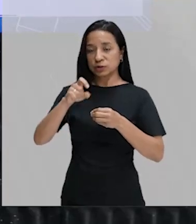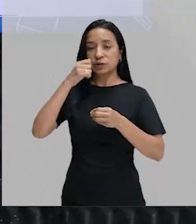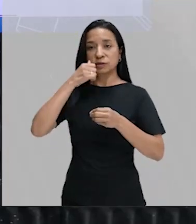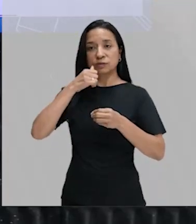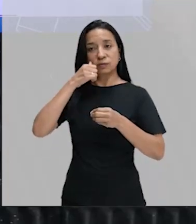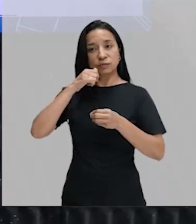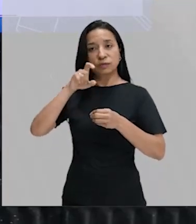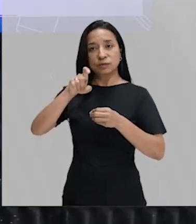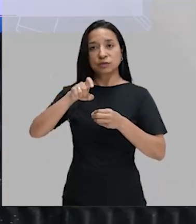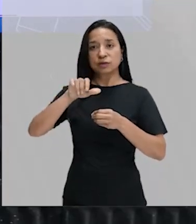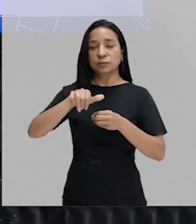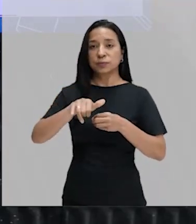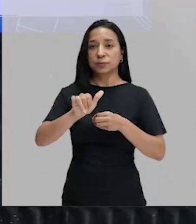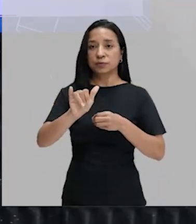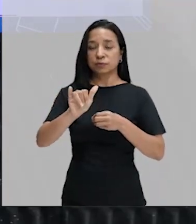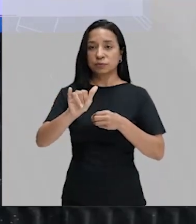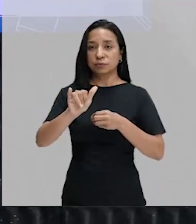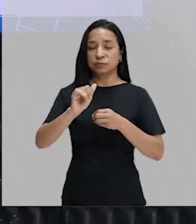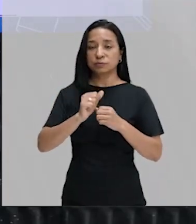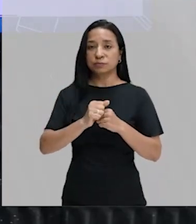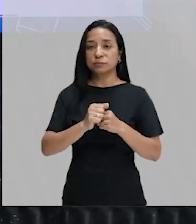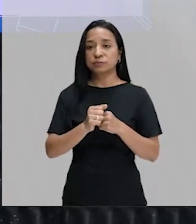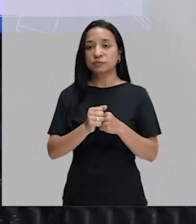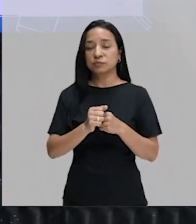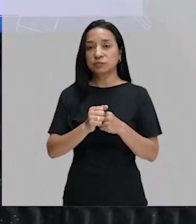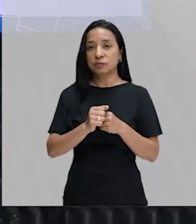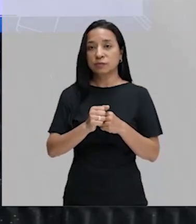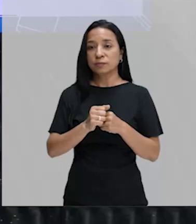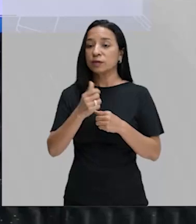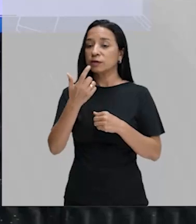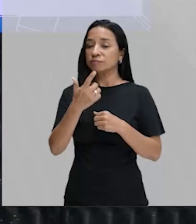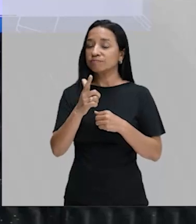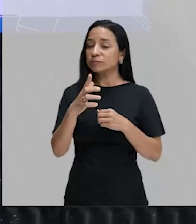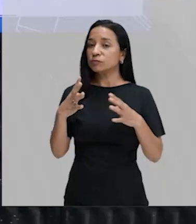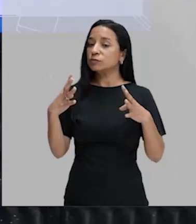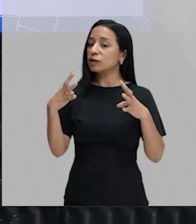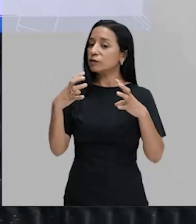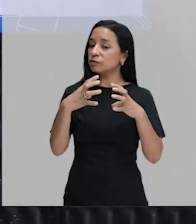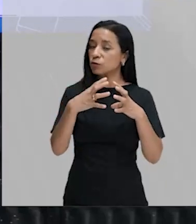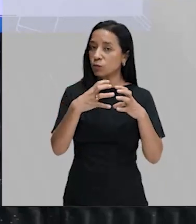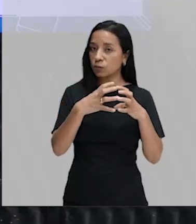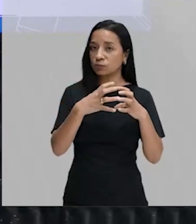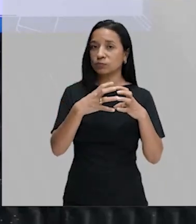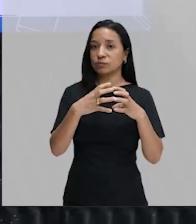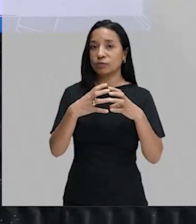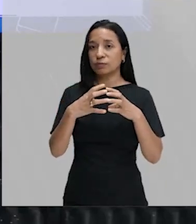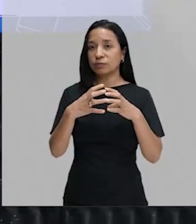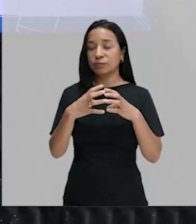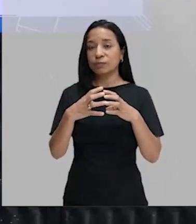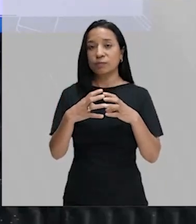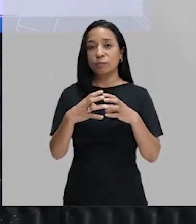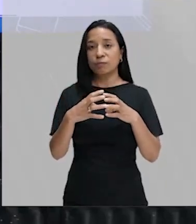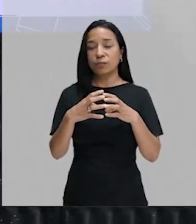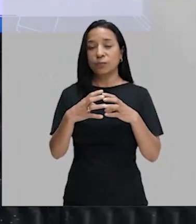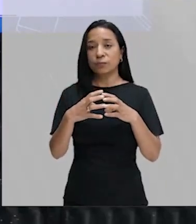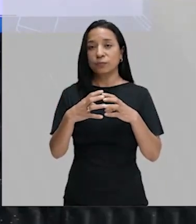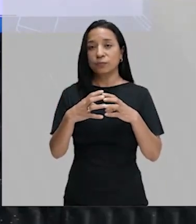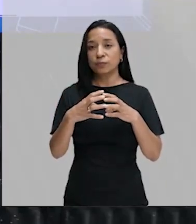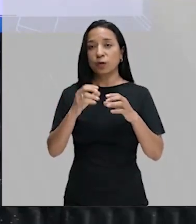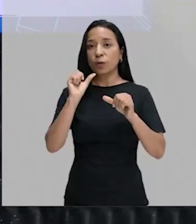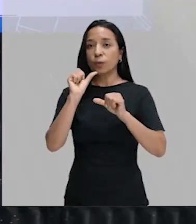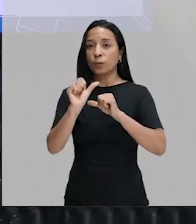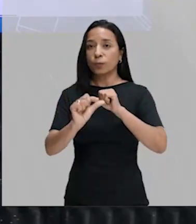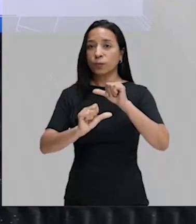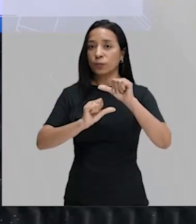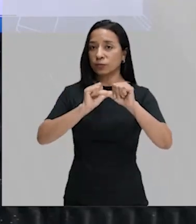o XY. E aí, para não haver uma confusão na cabeça de vocês, a gente muda,